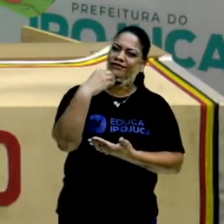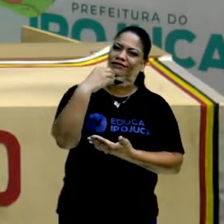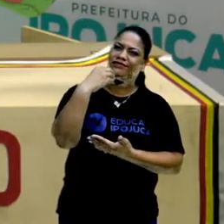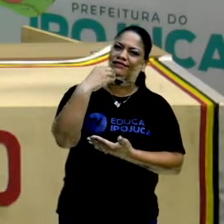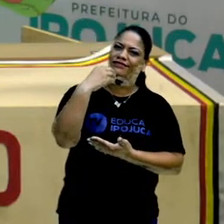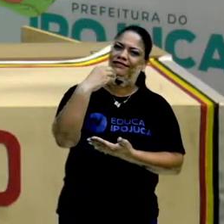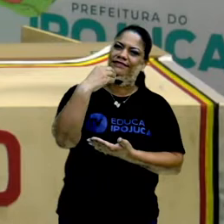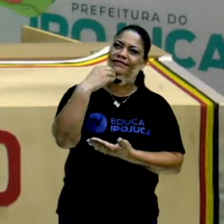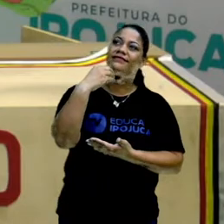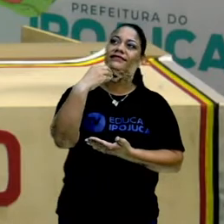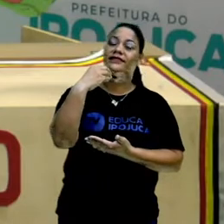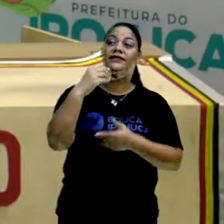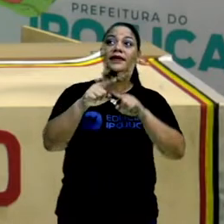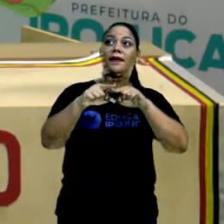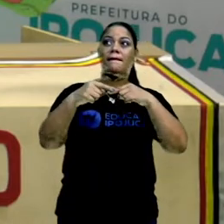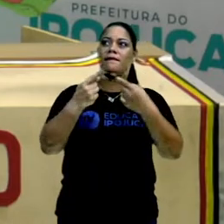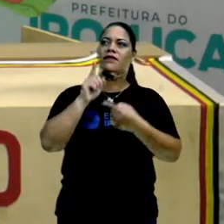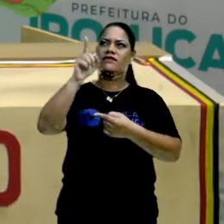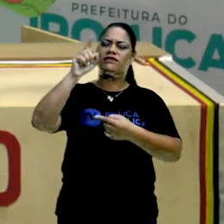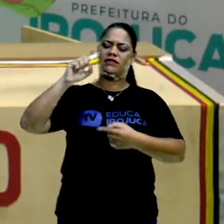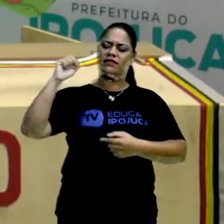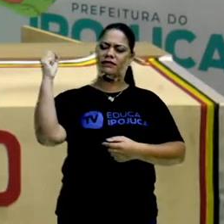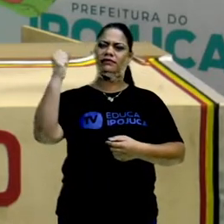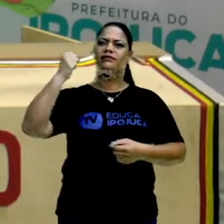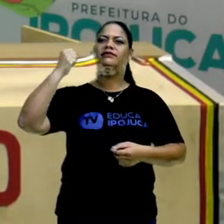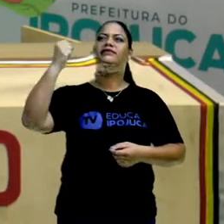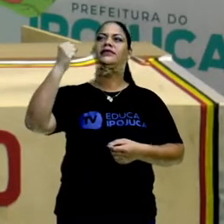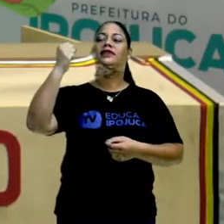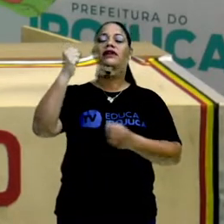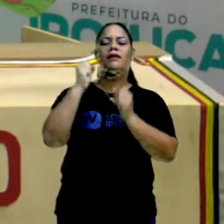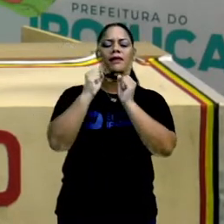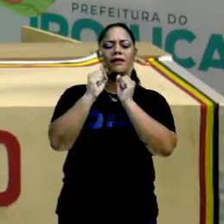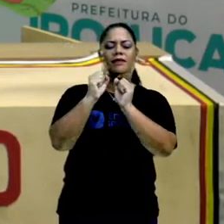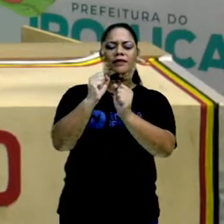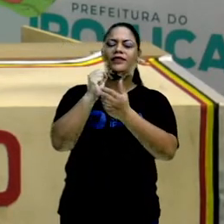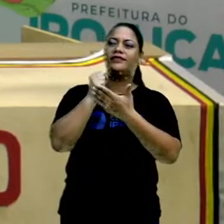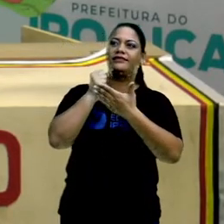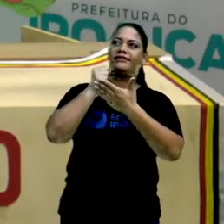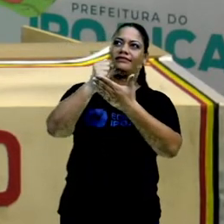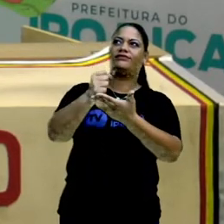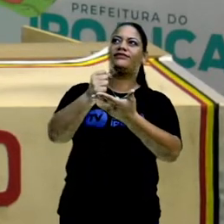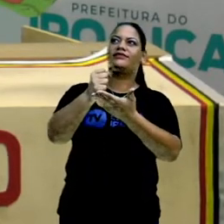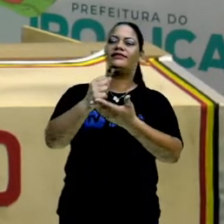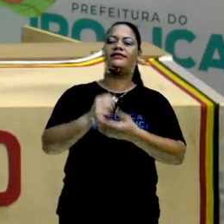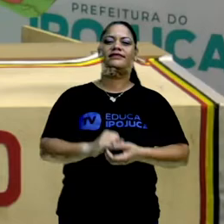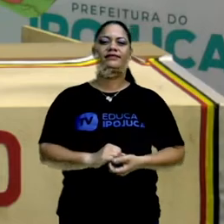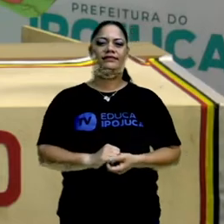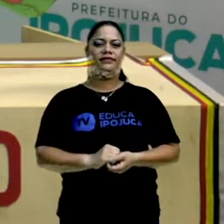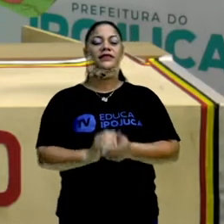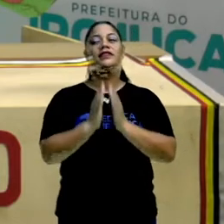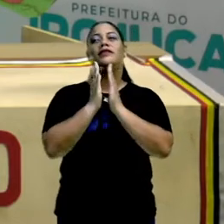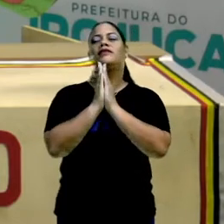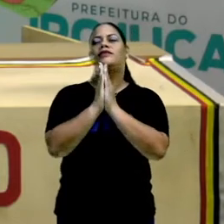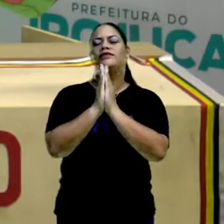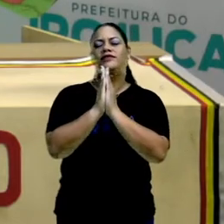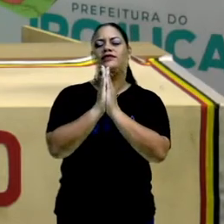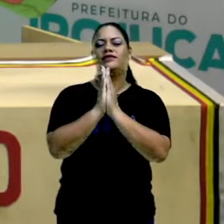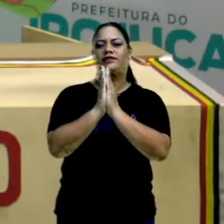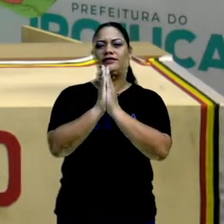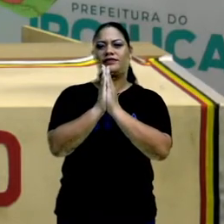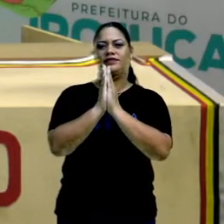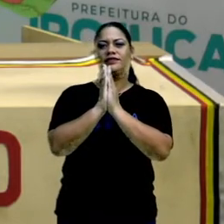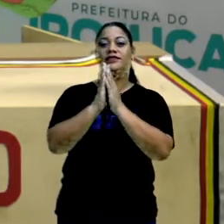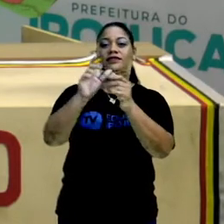tão fraquinha, mas tu és forte e pode ajudar aquela plantinha. Por favor, Papai do